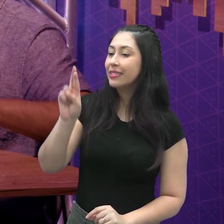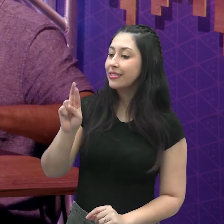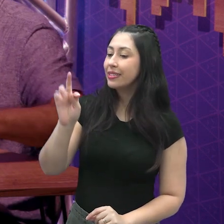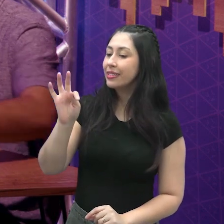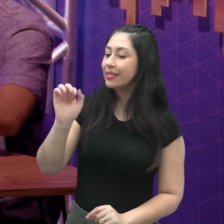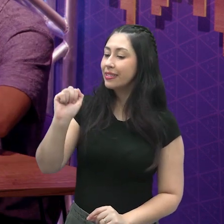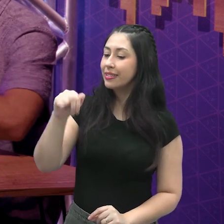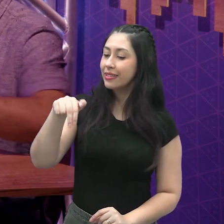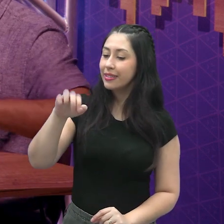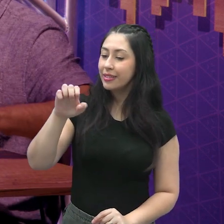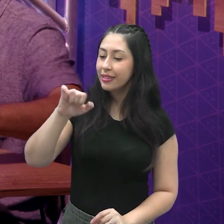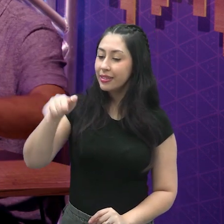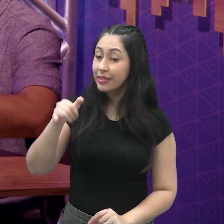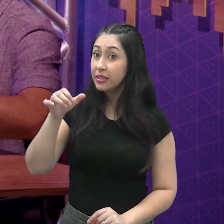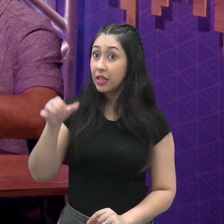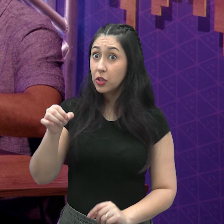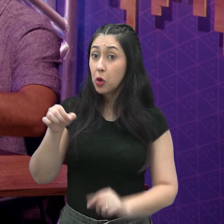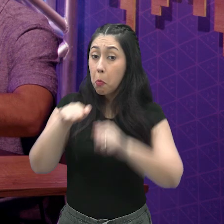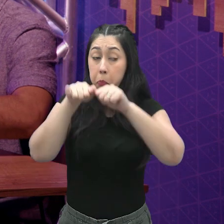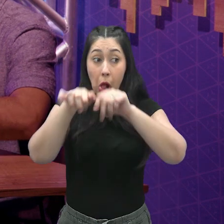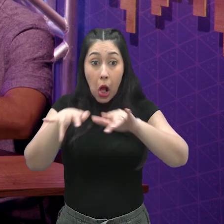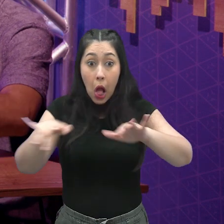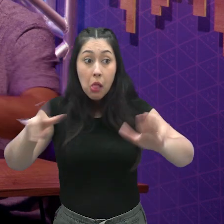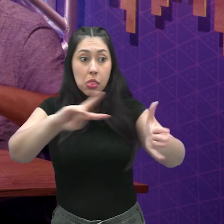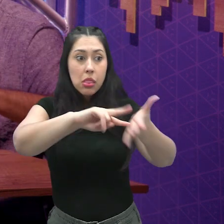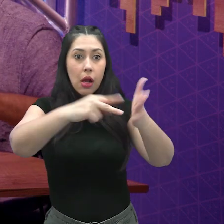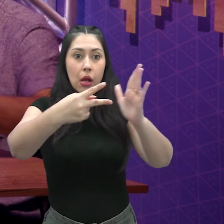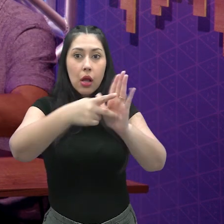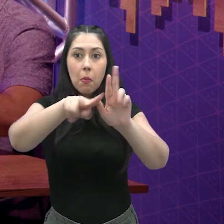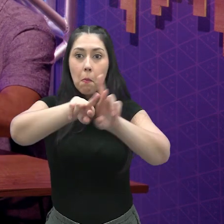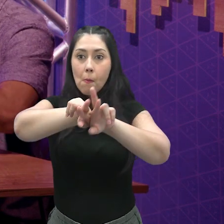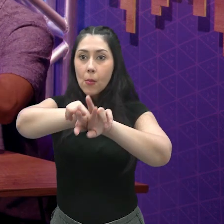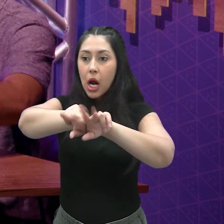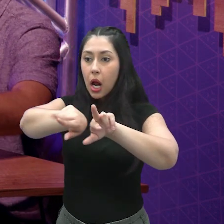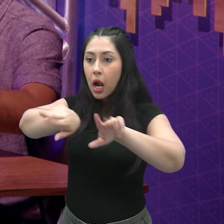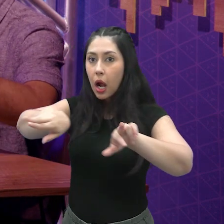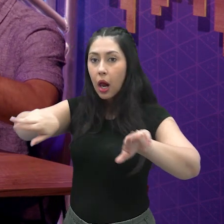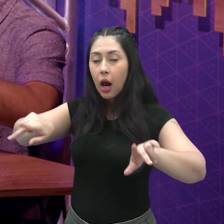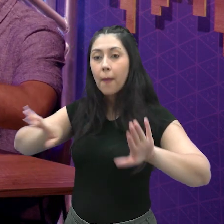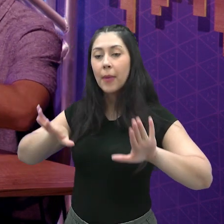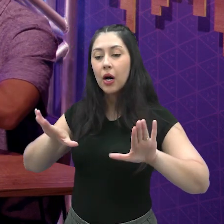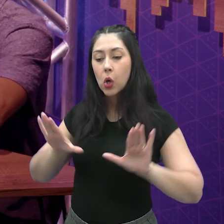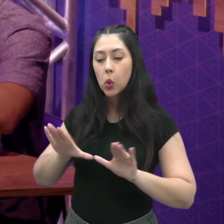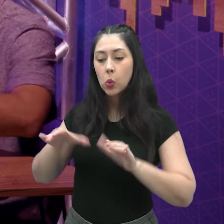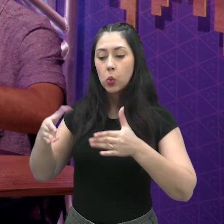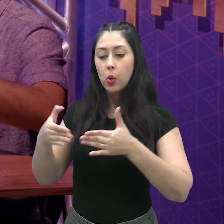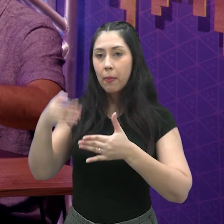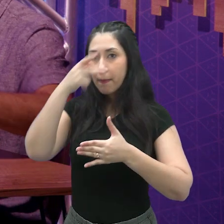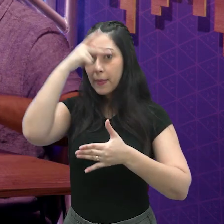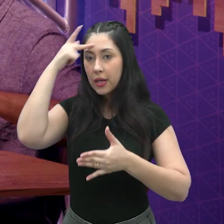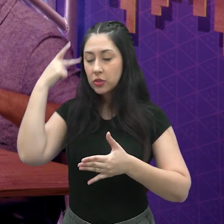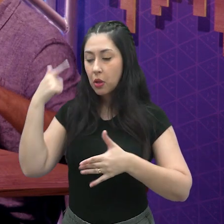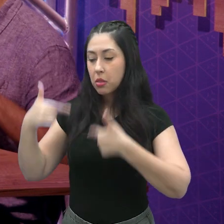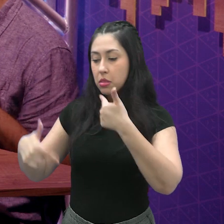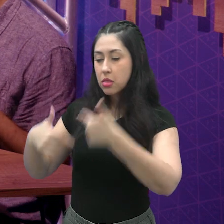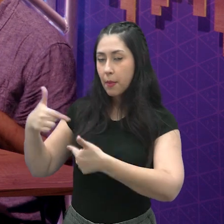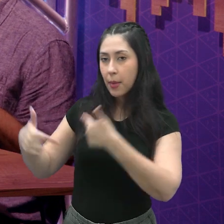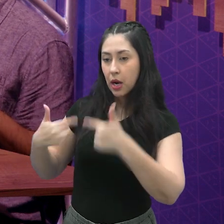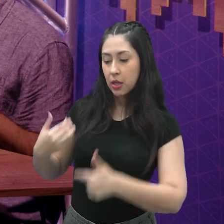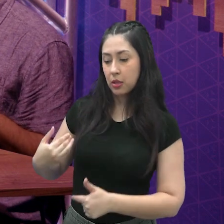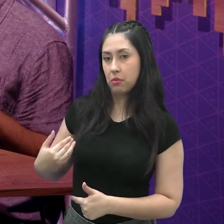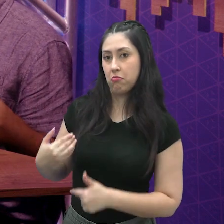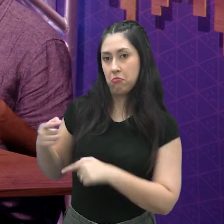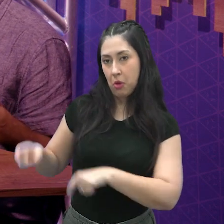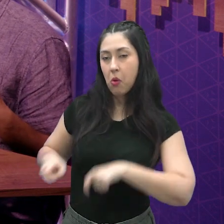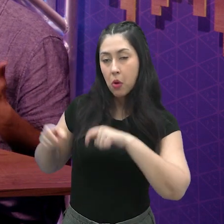sertanejo foi se expandindo e dando significado para as pessoas que trabalham no campo, que vivem no campo.